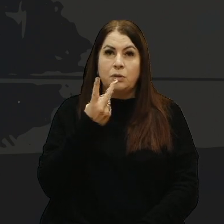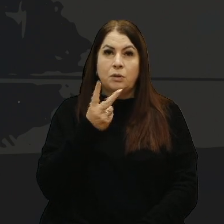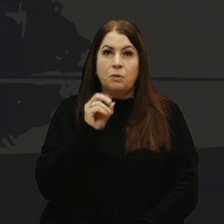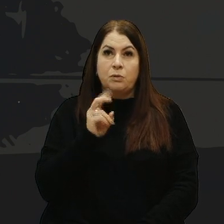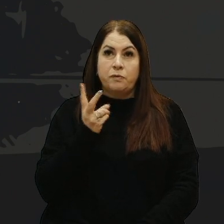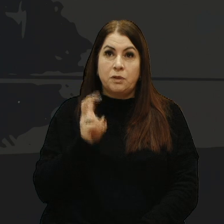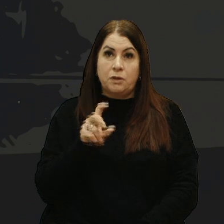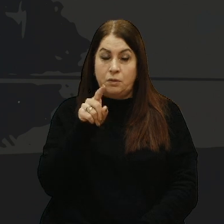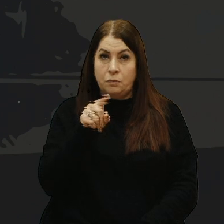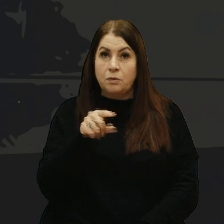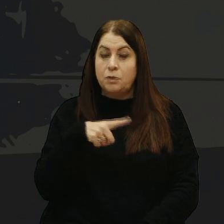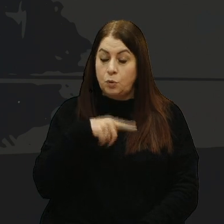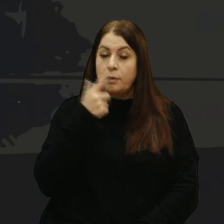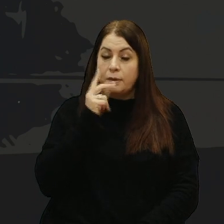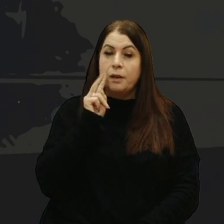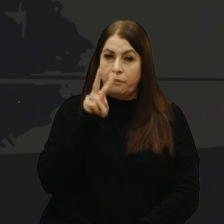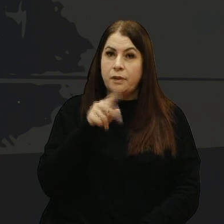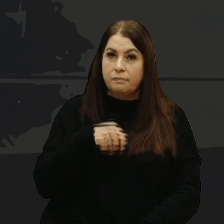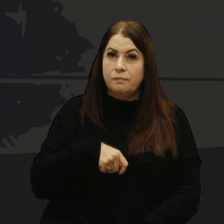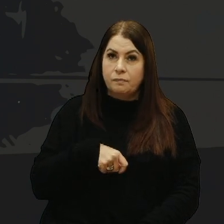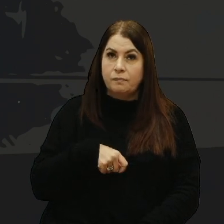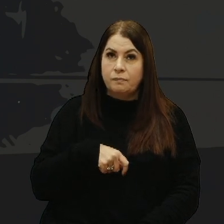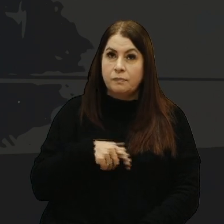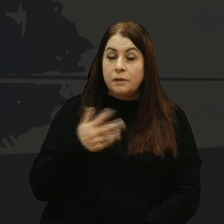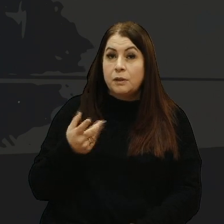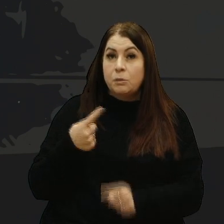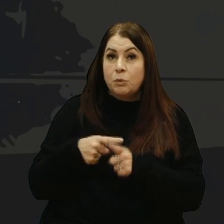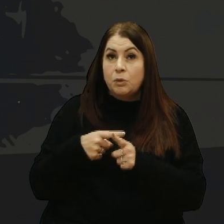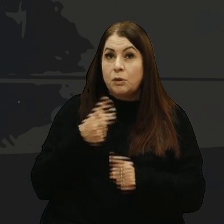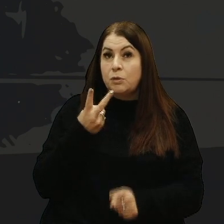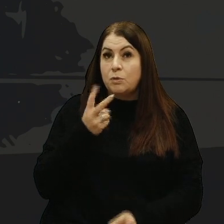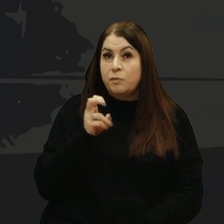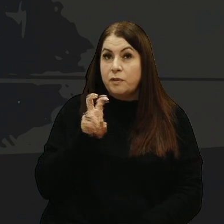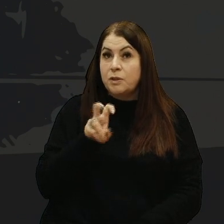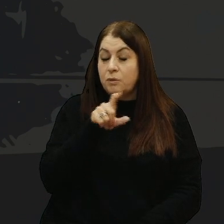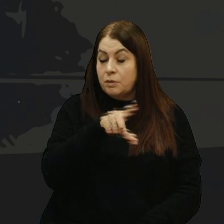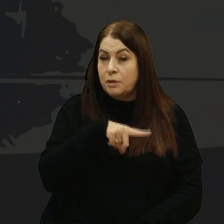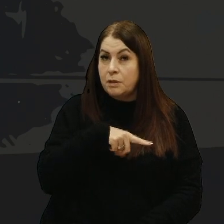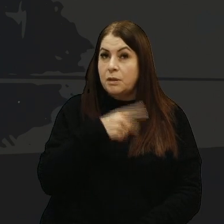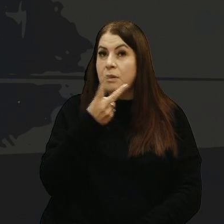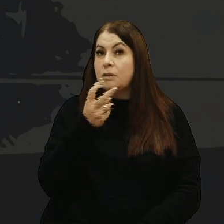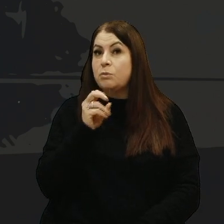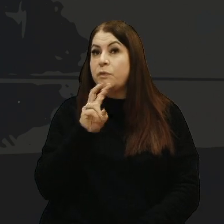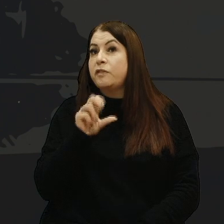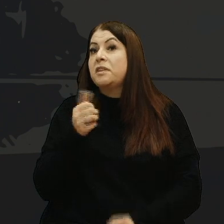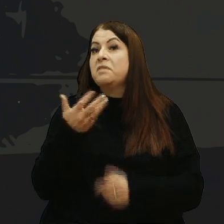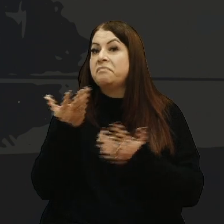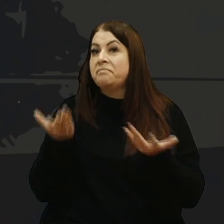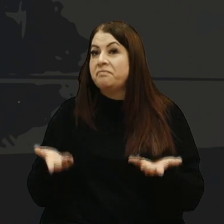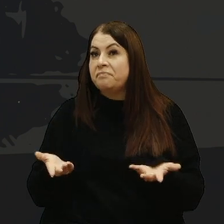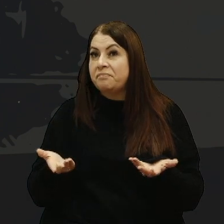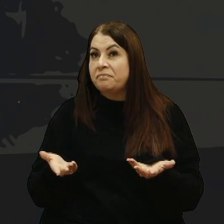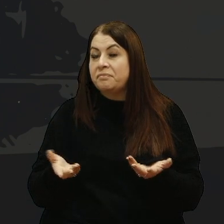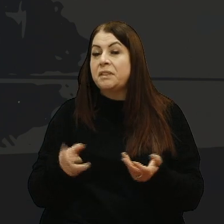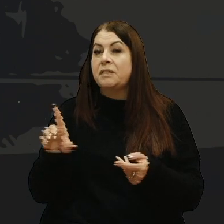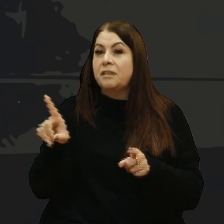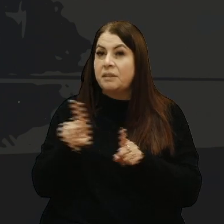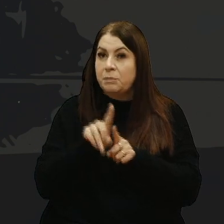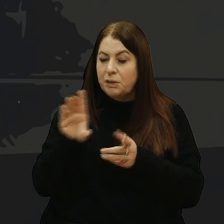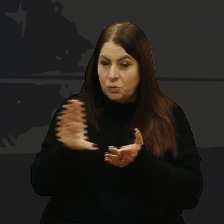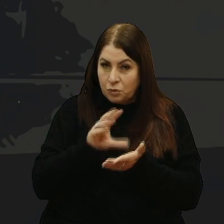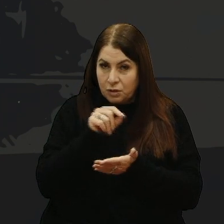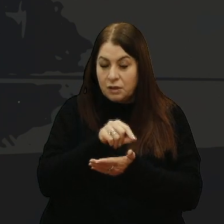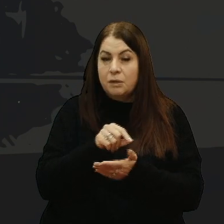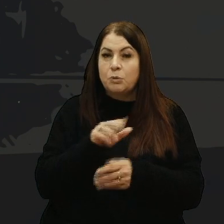4/12/2025. Isso a gente consegue consultar, porque 2025 está lá, mas e 2026? Trouxemos também